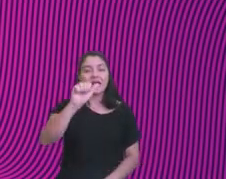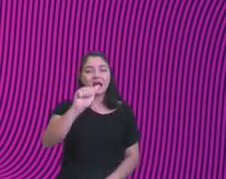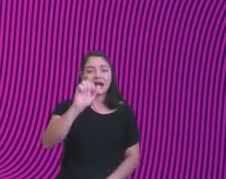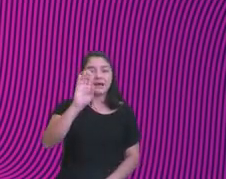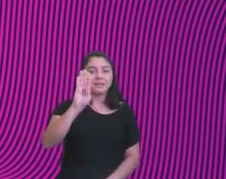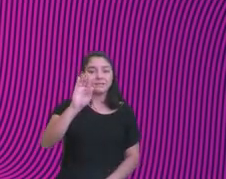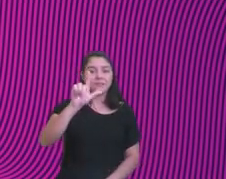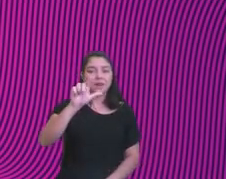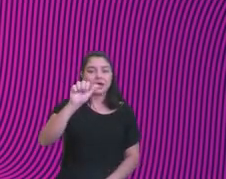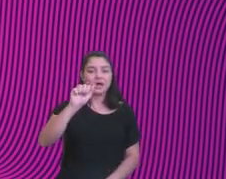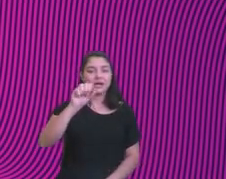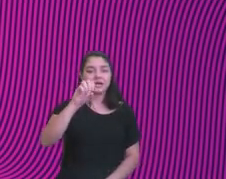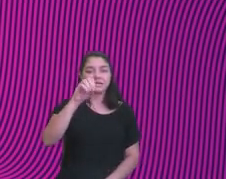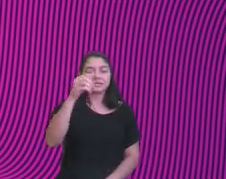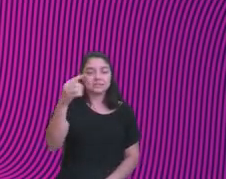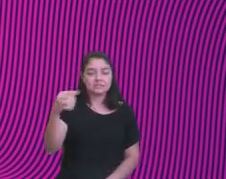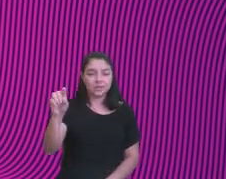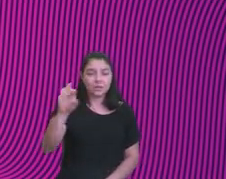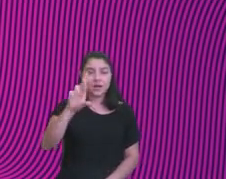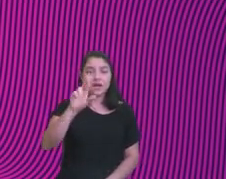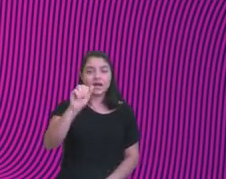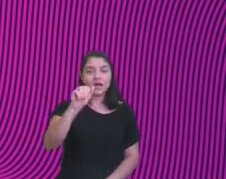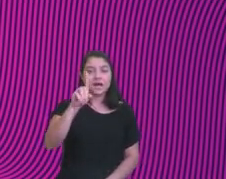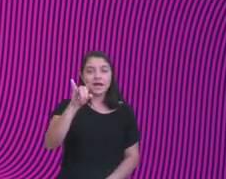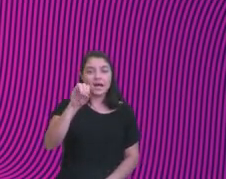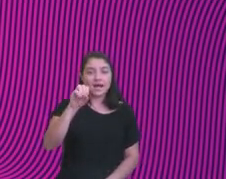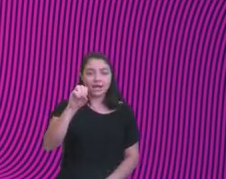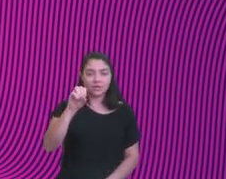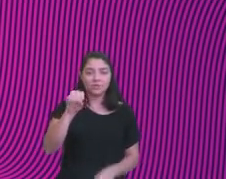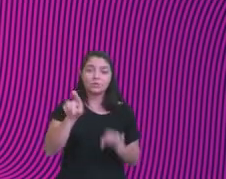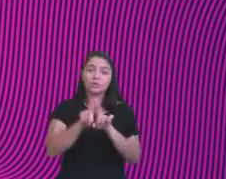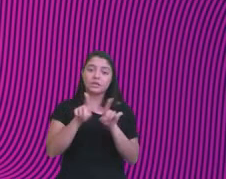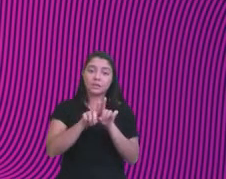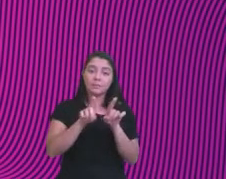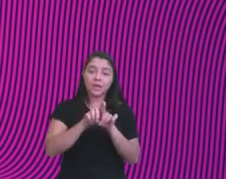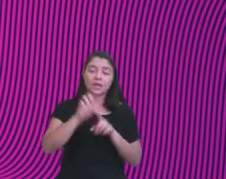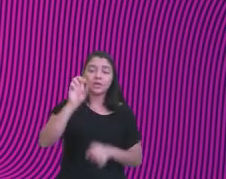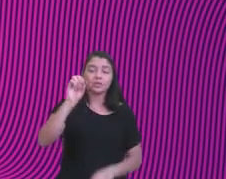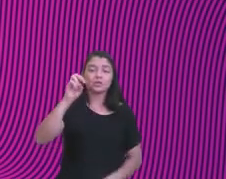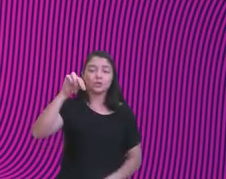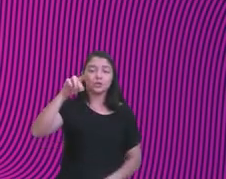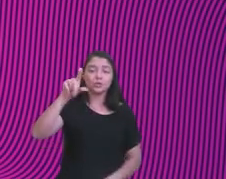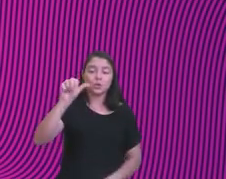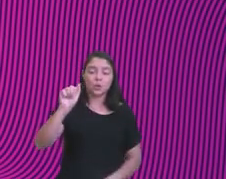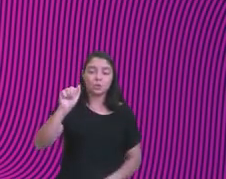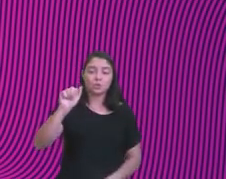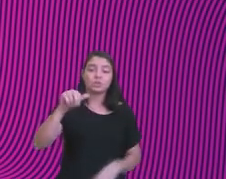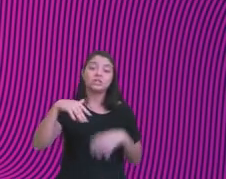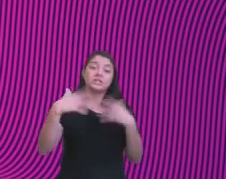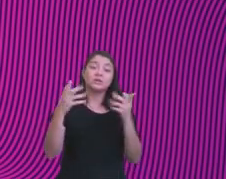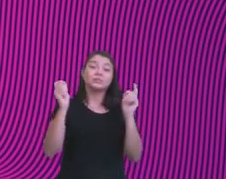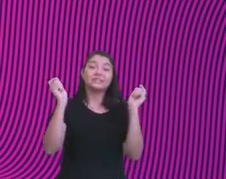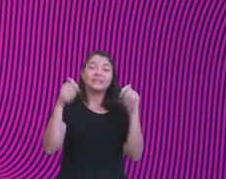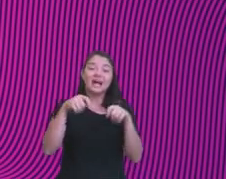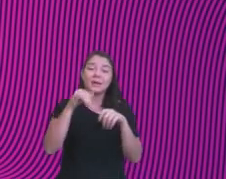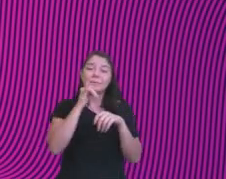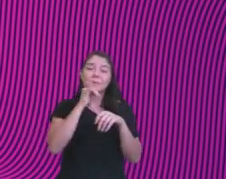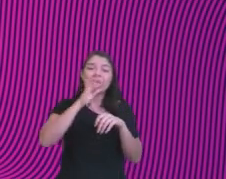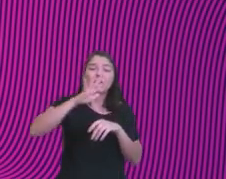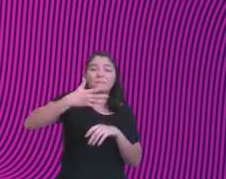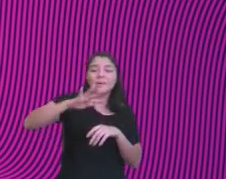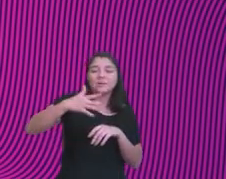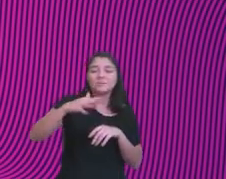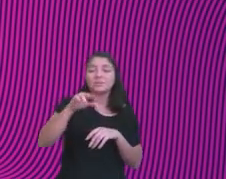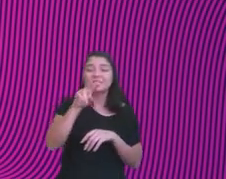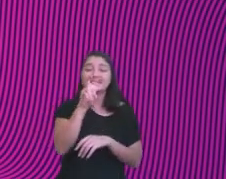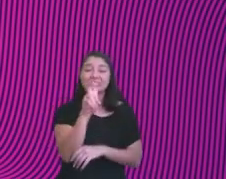microondas, sendo que essa última, ela emprega uma energia com uma maior potência que consegue tratar lesões de até 5 centímetros, tá?